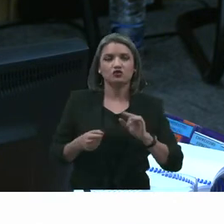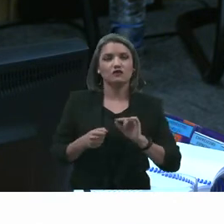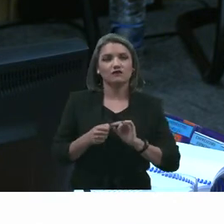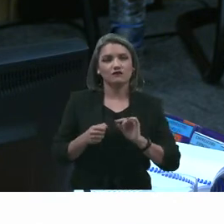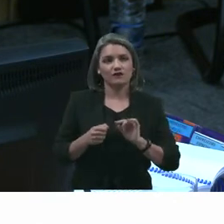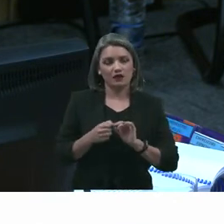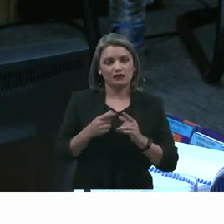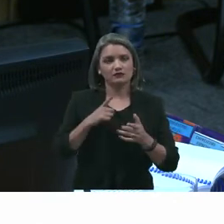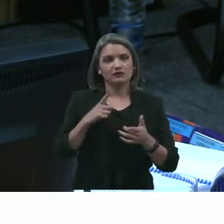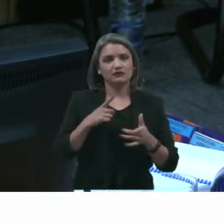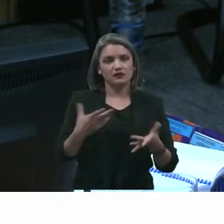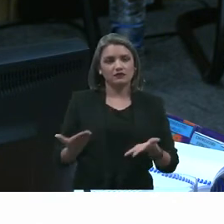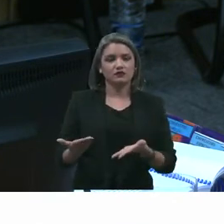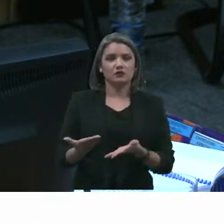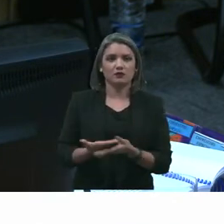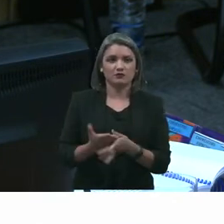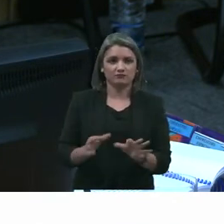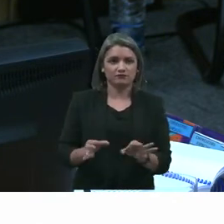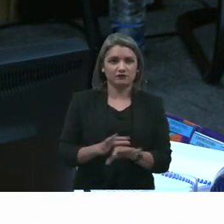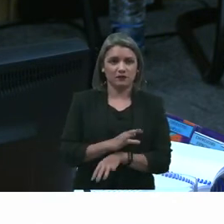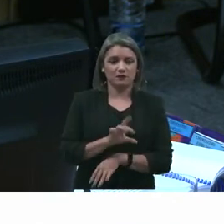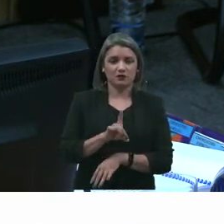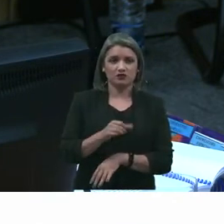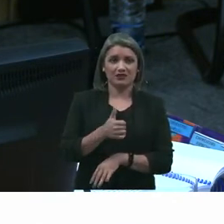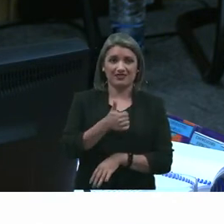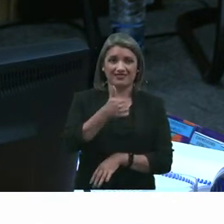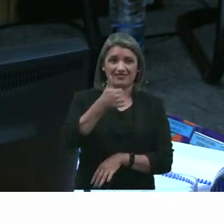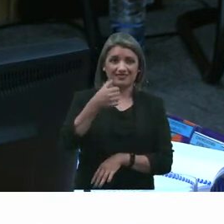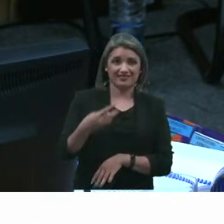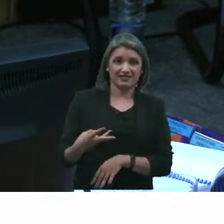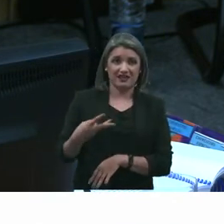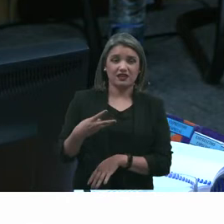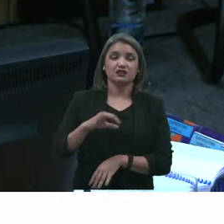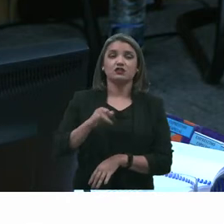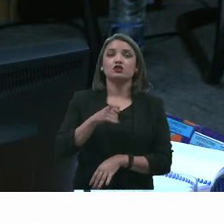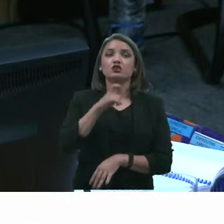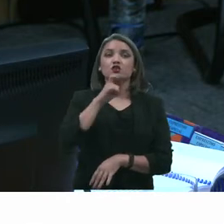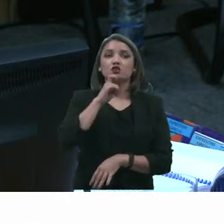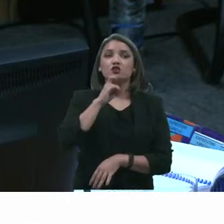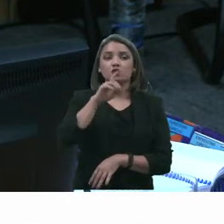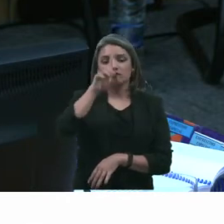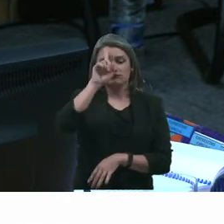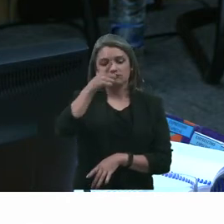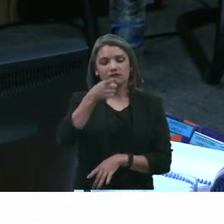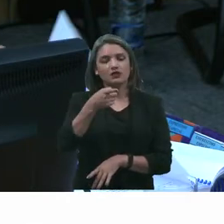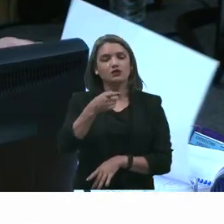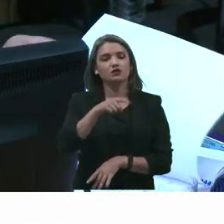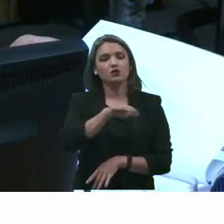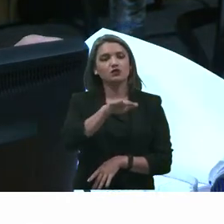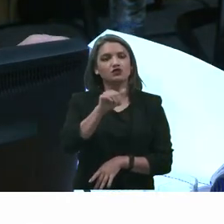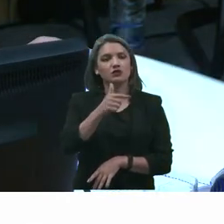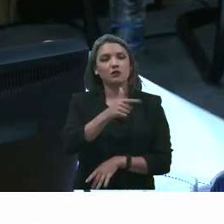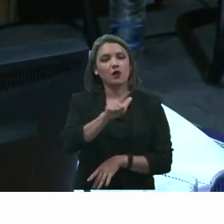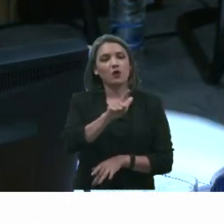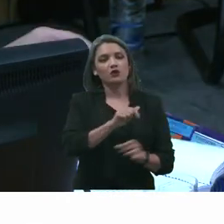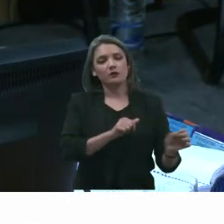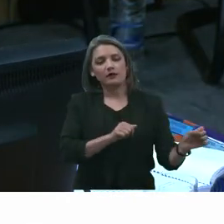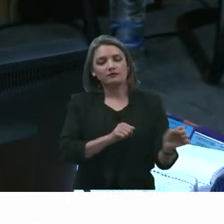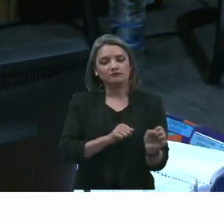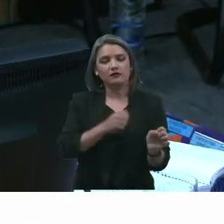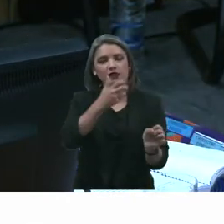autos conclusos. Em 13 de 7 foi determinada a intimação da parte adversa para suas